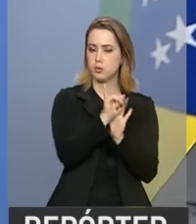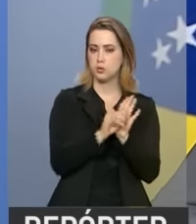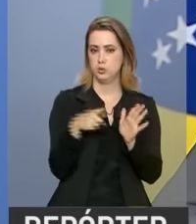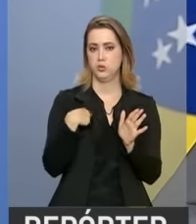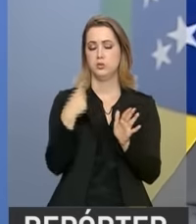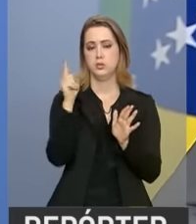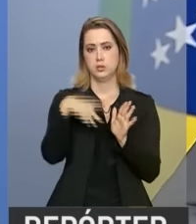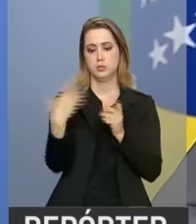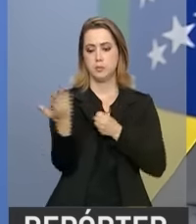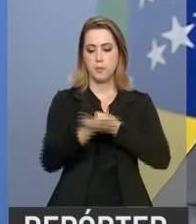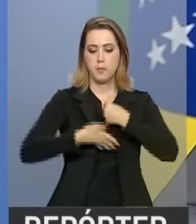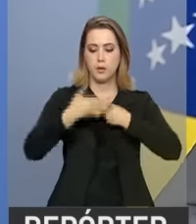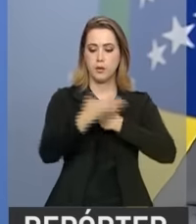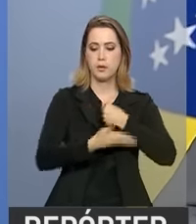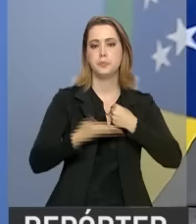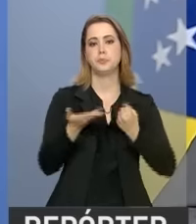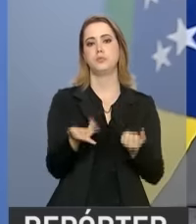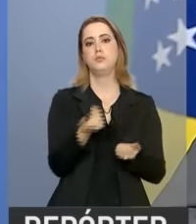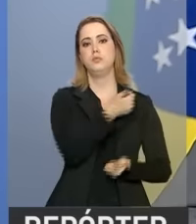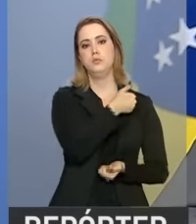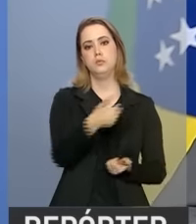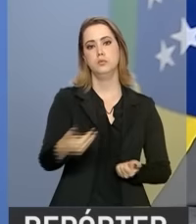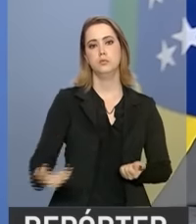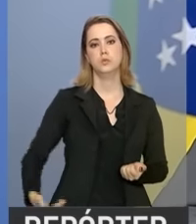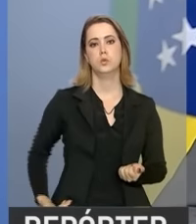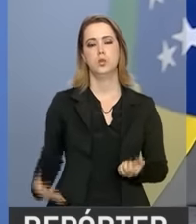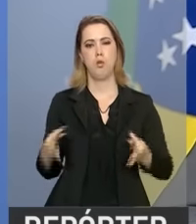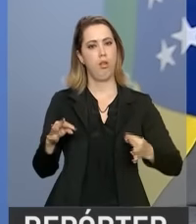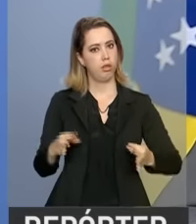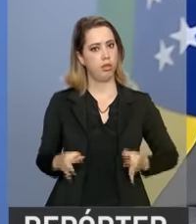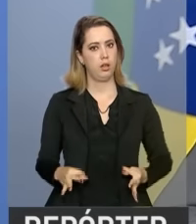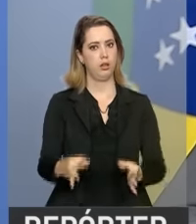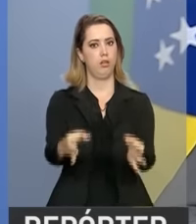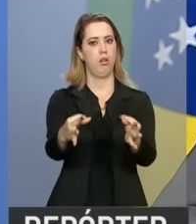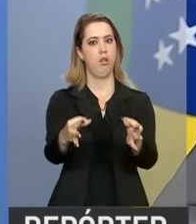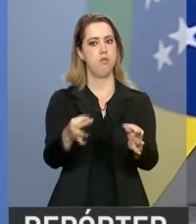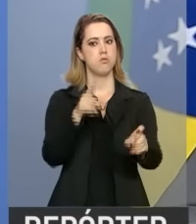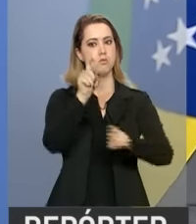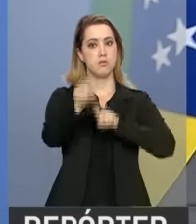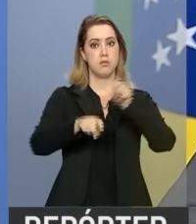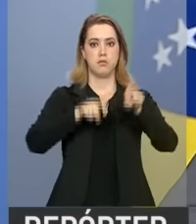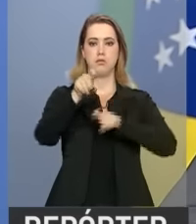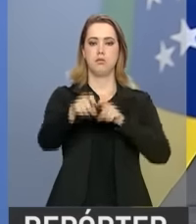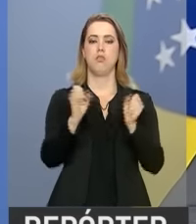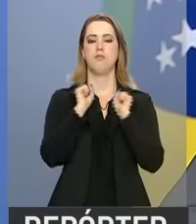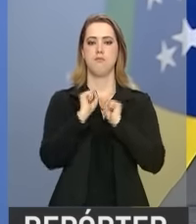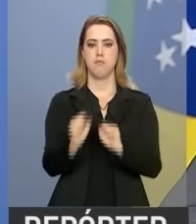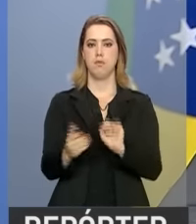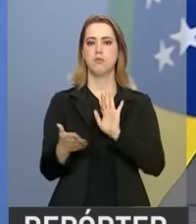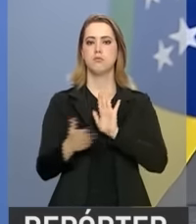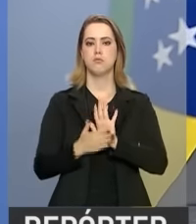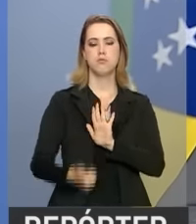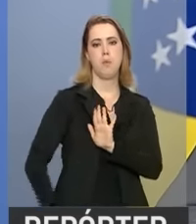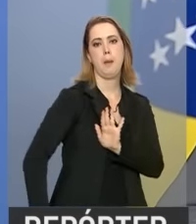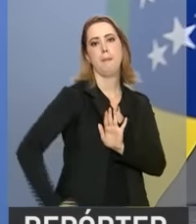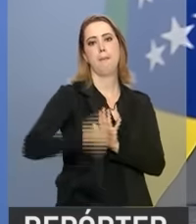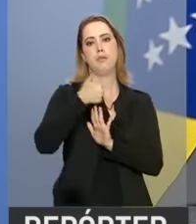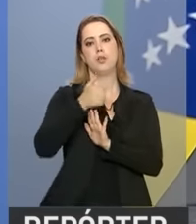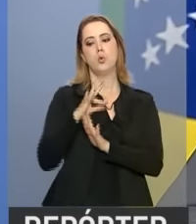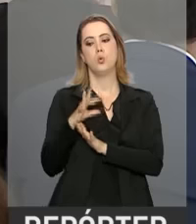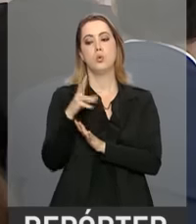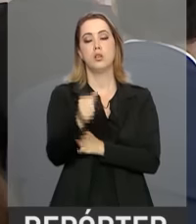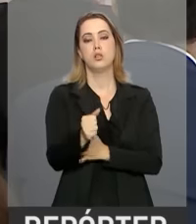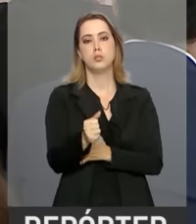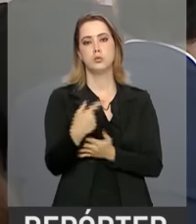de uma governança tecnológica, digital, que vai propiciar benefícios a